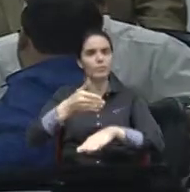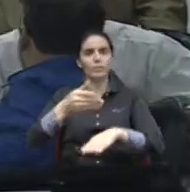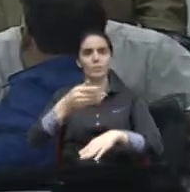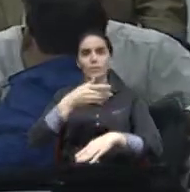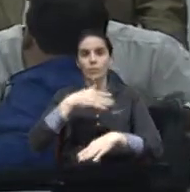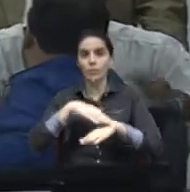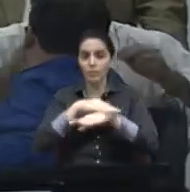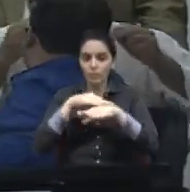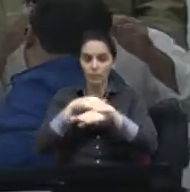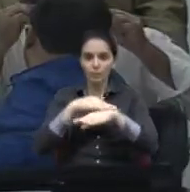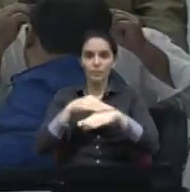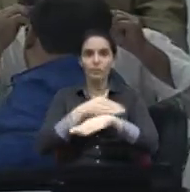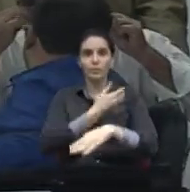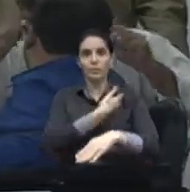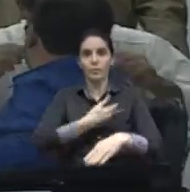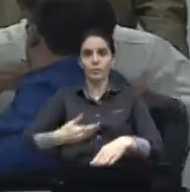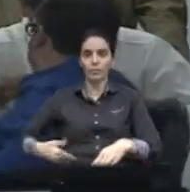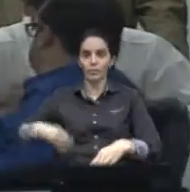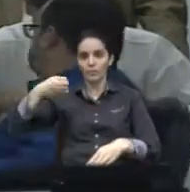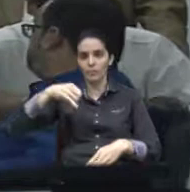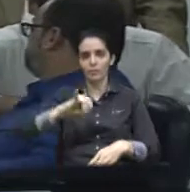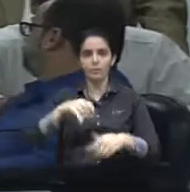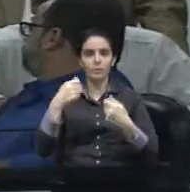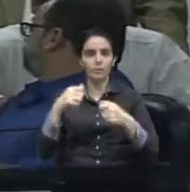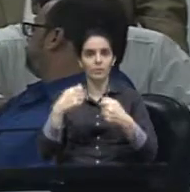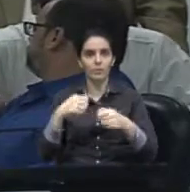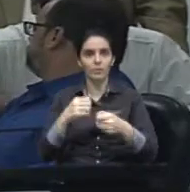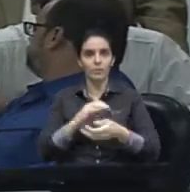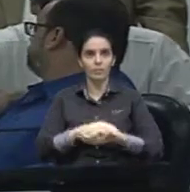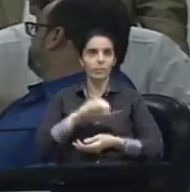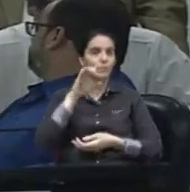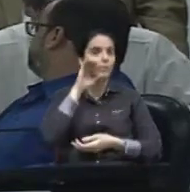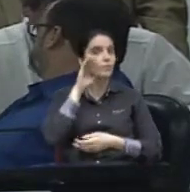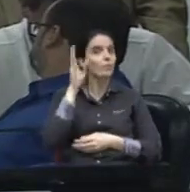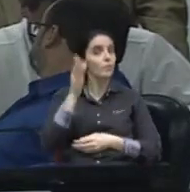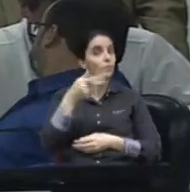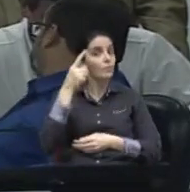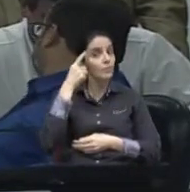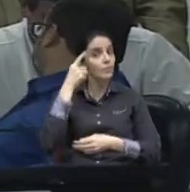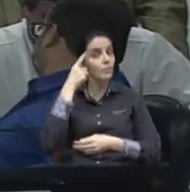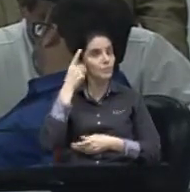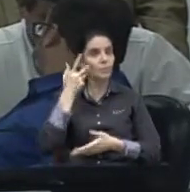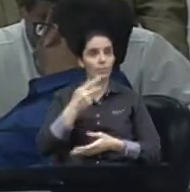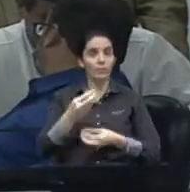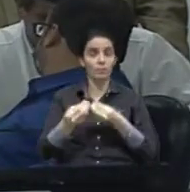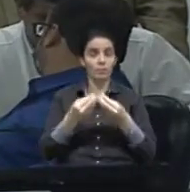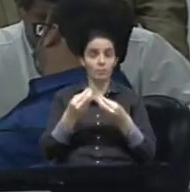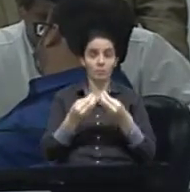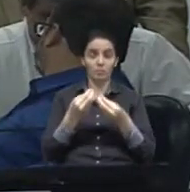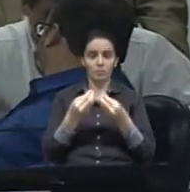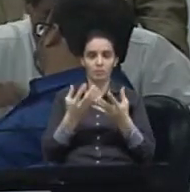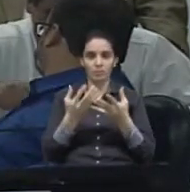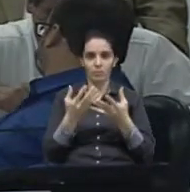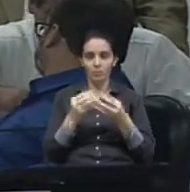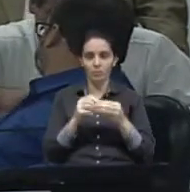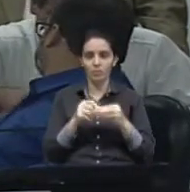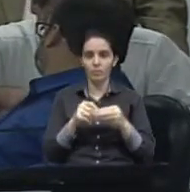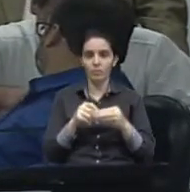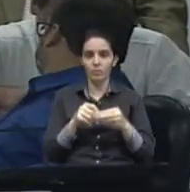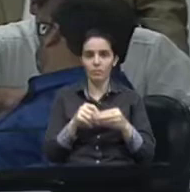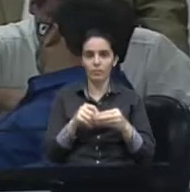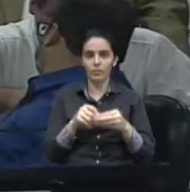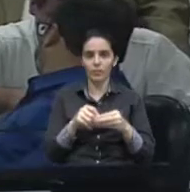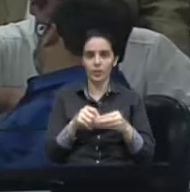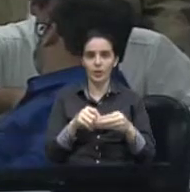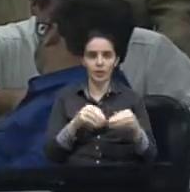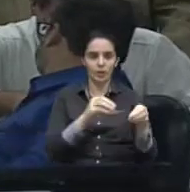temos que fazer alguma coisa e é urgente. É, já cheguei até, inclusive, a pensar, eu não sei nem como é que se existe isso, transferir aquele espaço para o